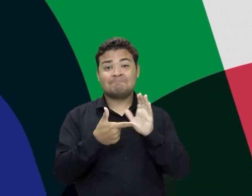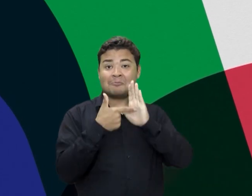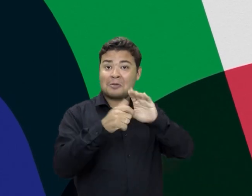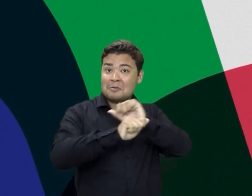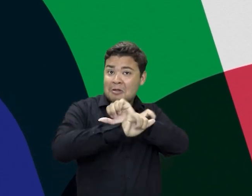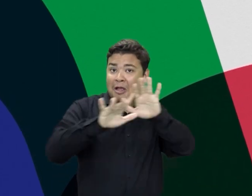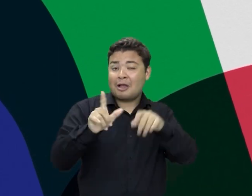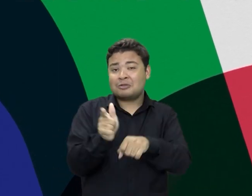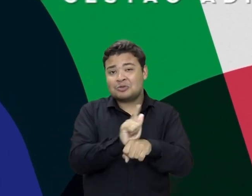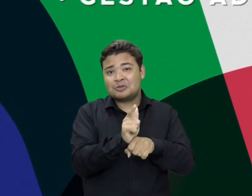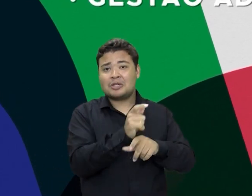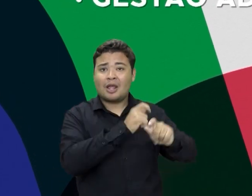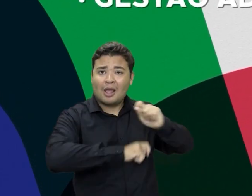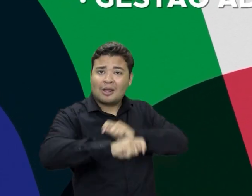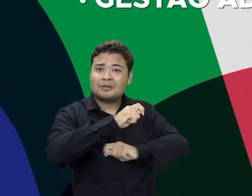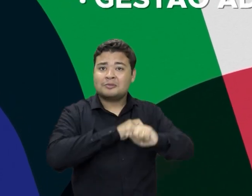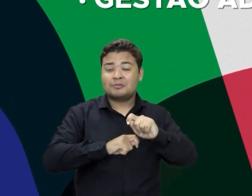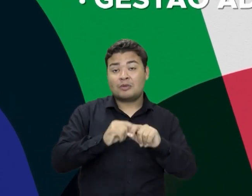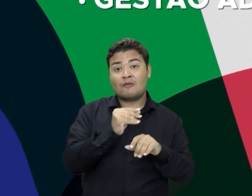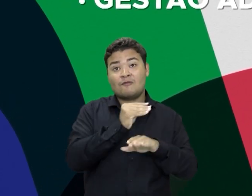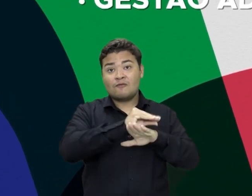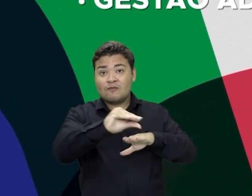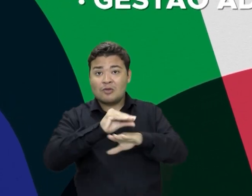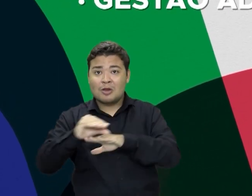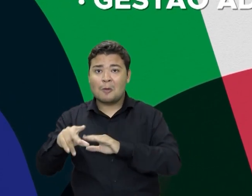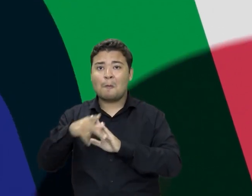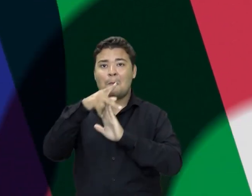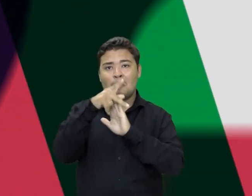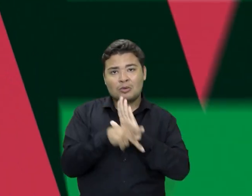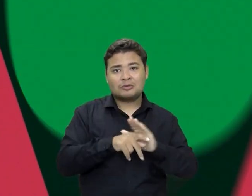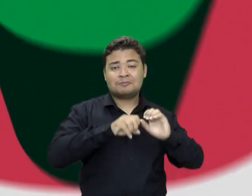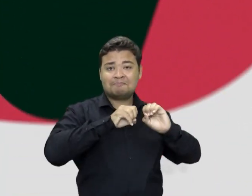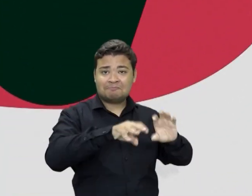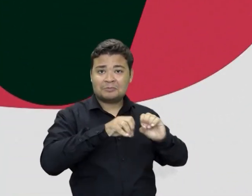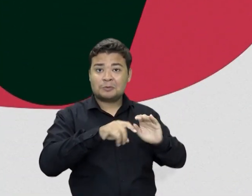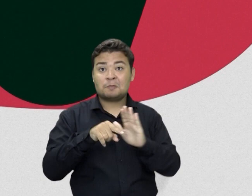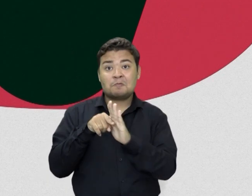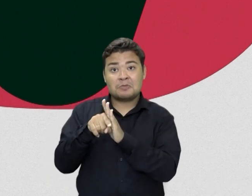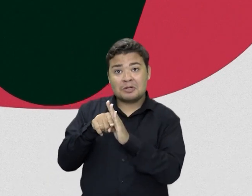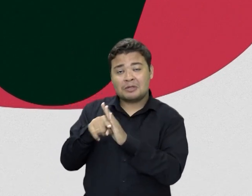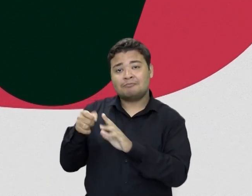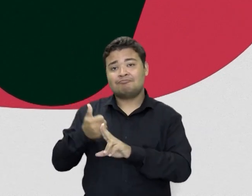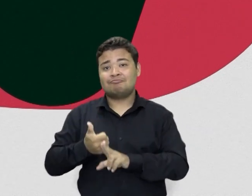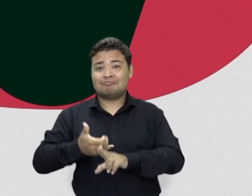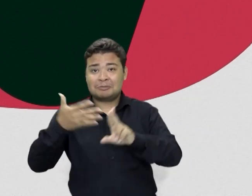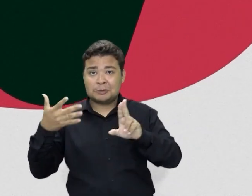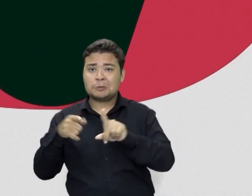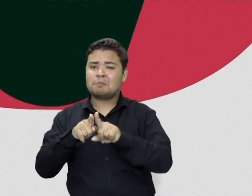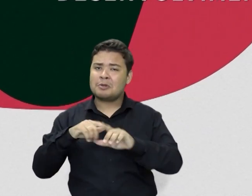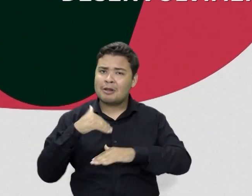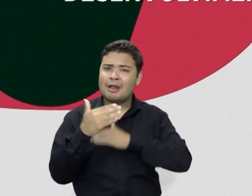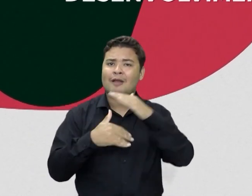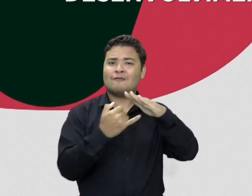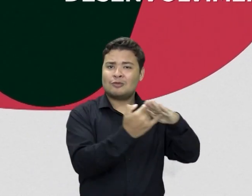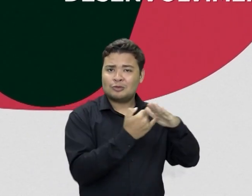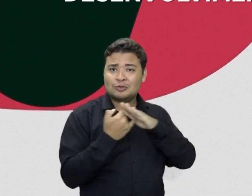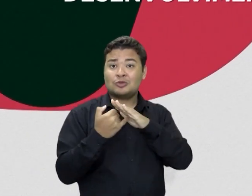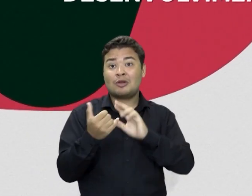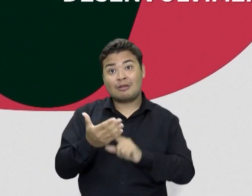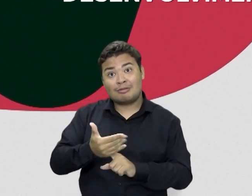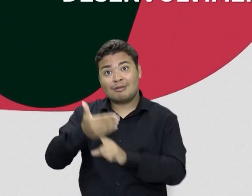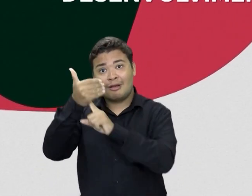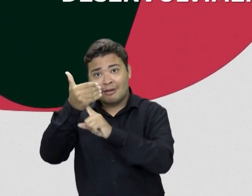tudo isso e um pouco mais para você. Uma fundação de apoio à Universidade Federal de Goiás e a outras entidades públicas